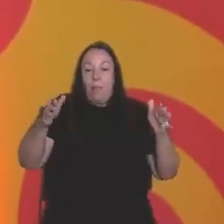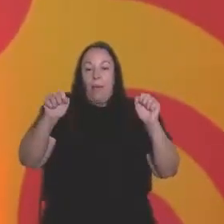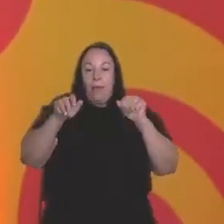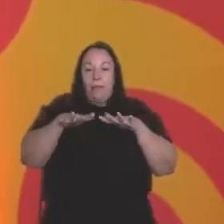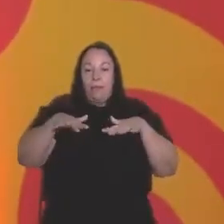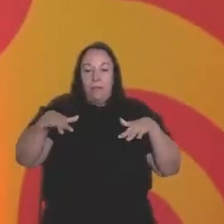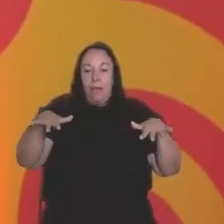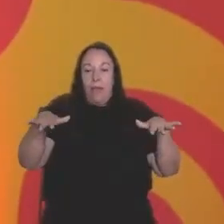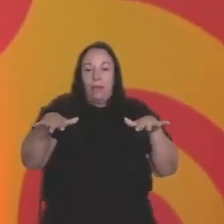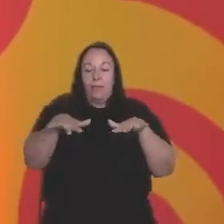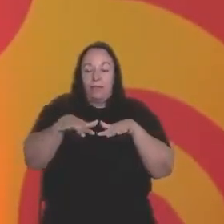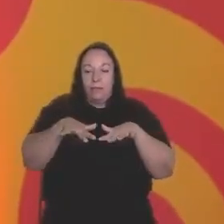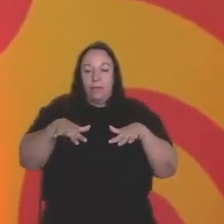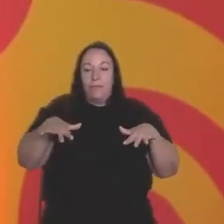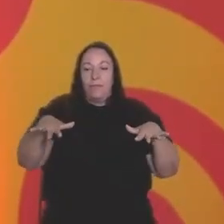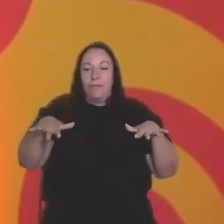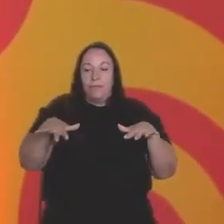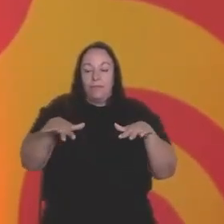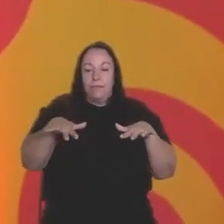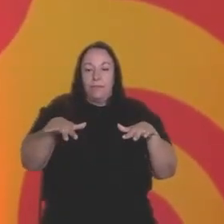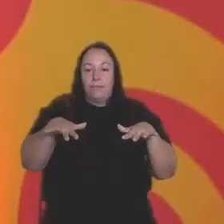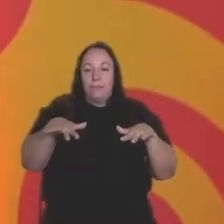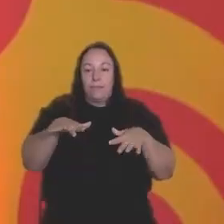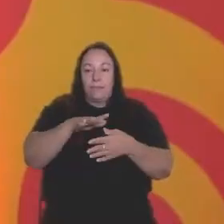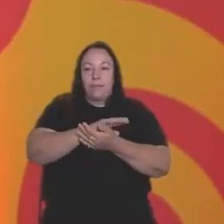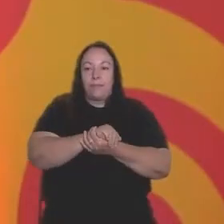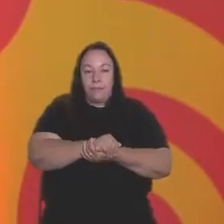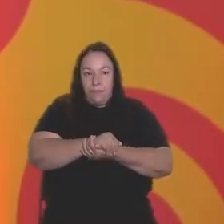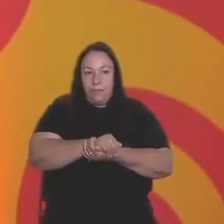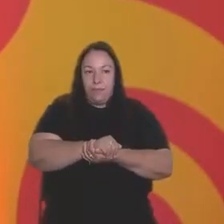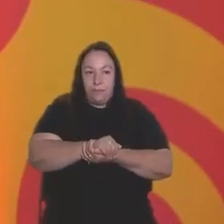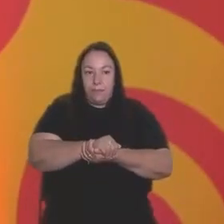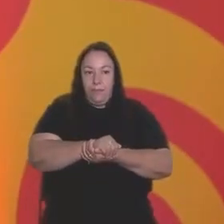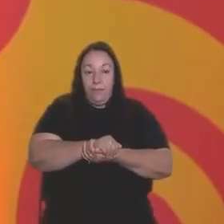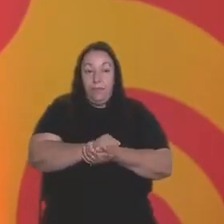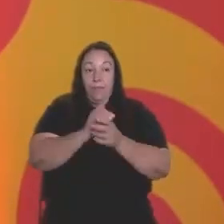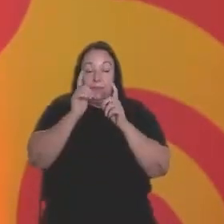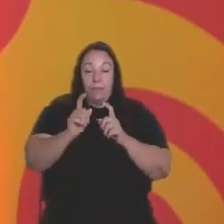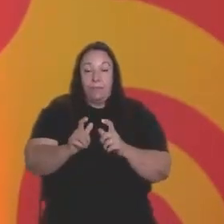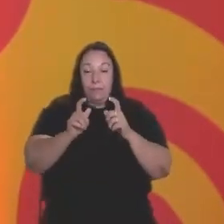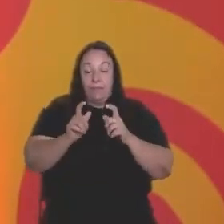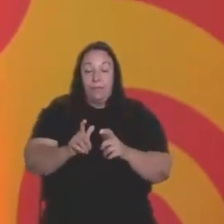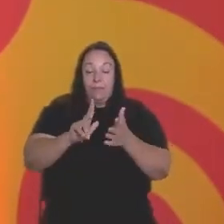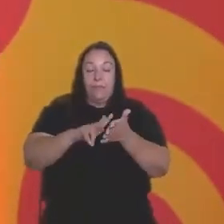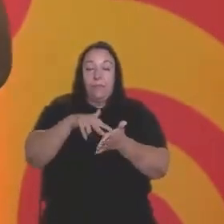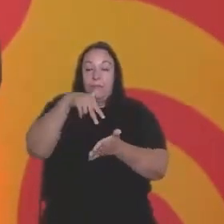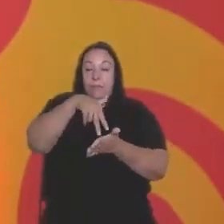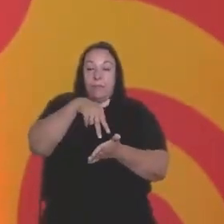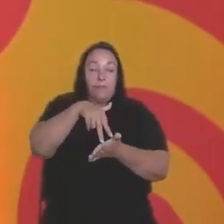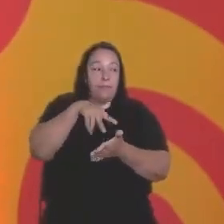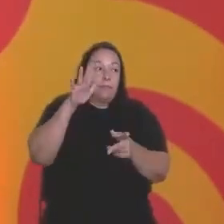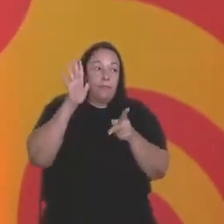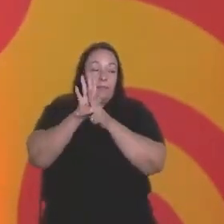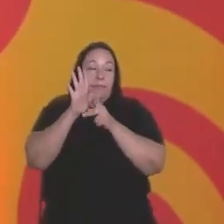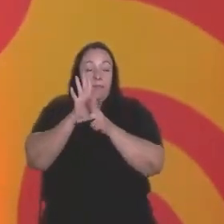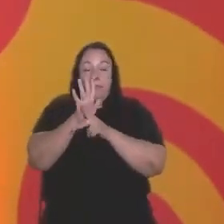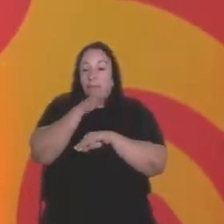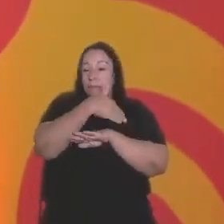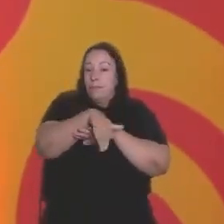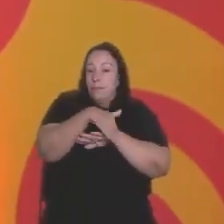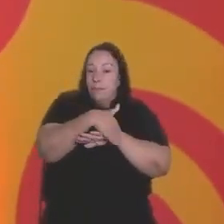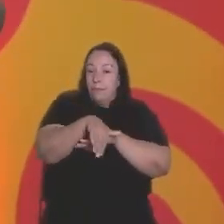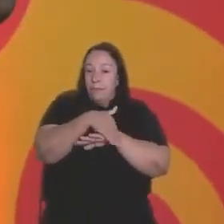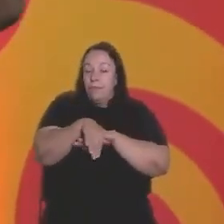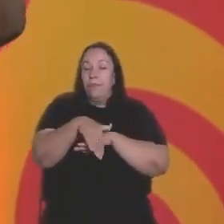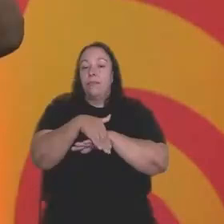que as crianças interajam cada vez mais com ele, né? E que ela se coloque no lugar do personagem e olhe para a própria rua, olhe para o